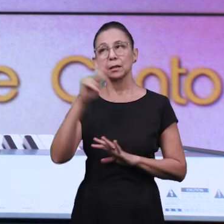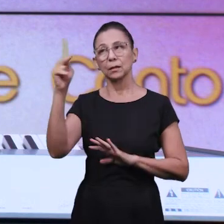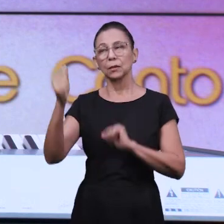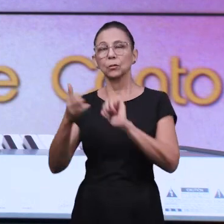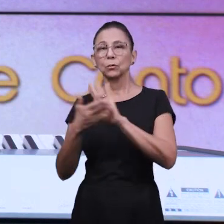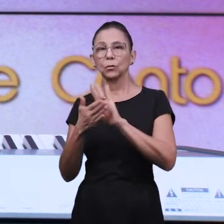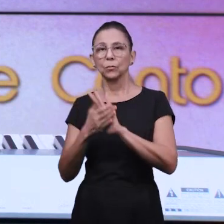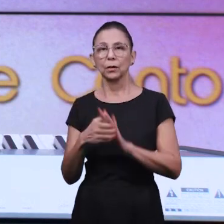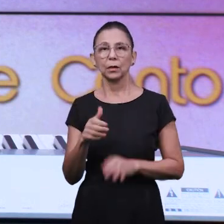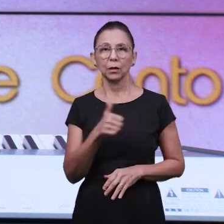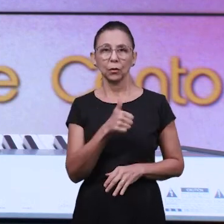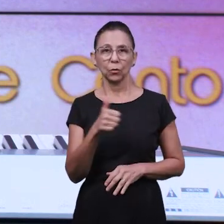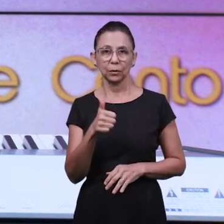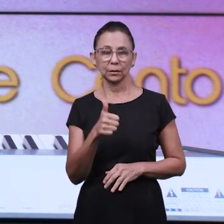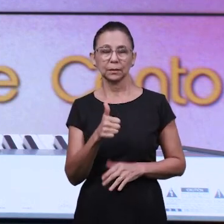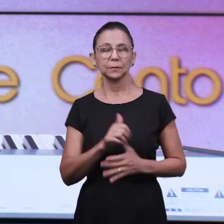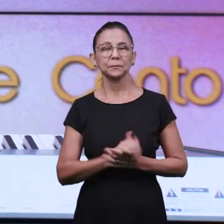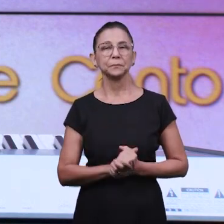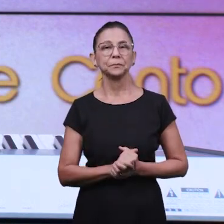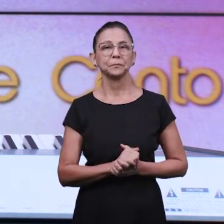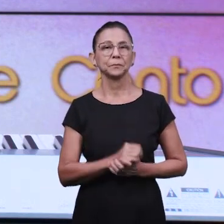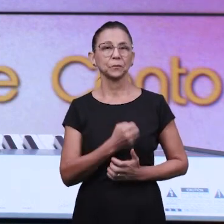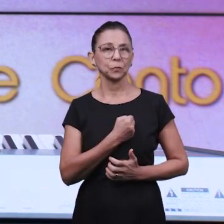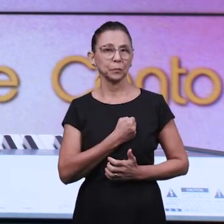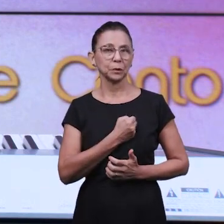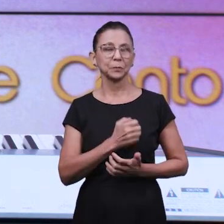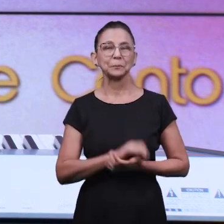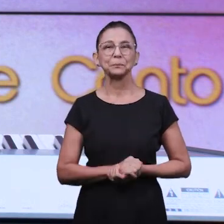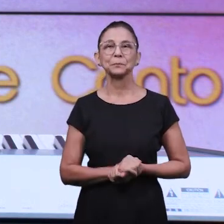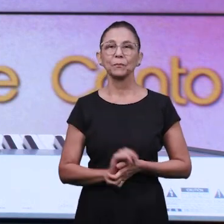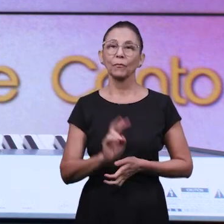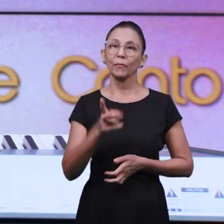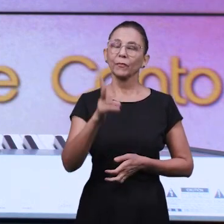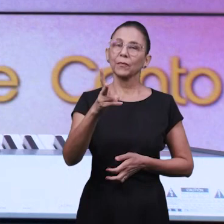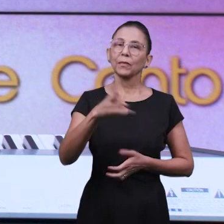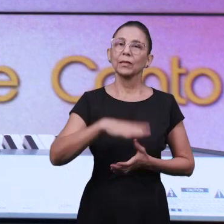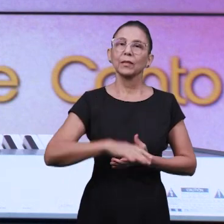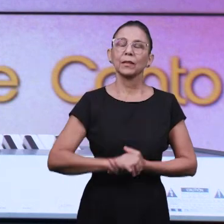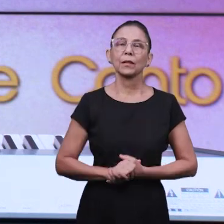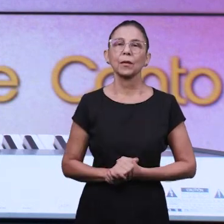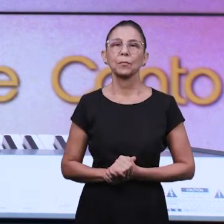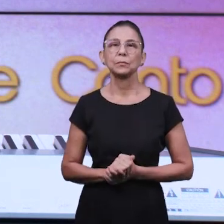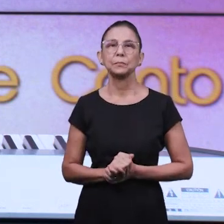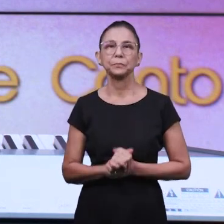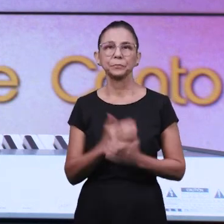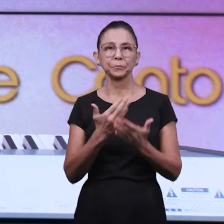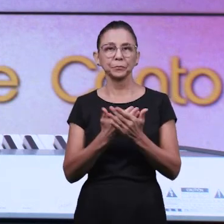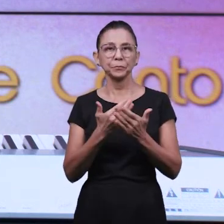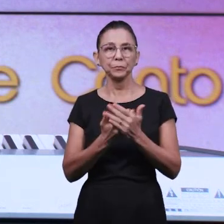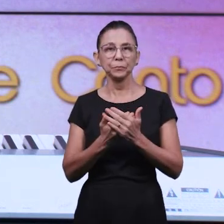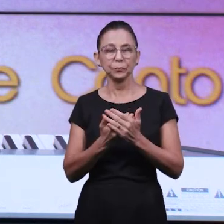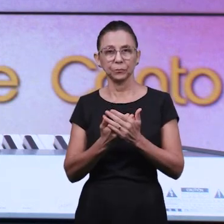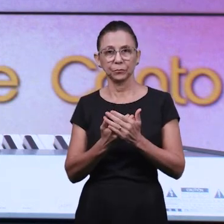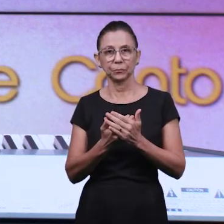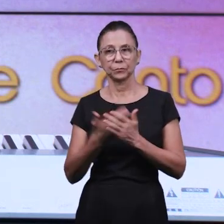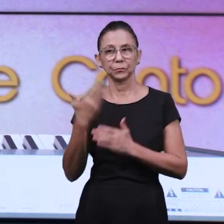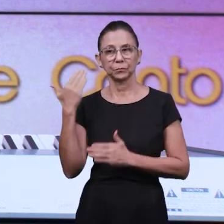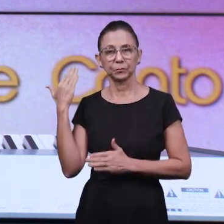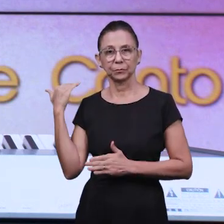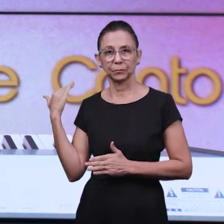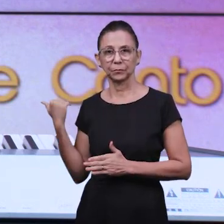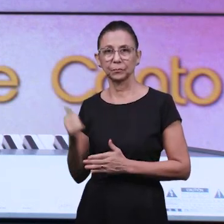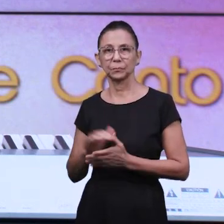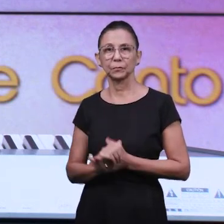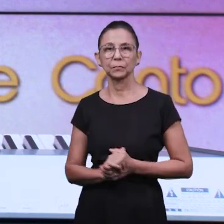é a 11ª aula e nós vamos dar continuidade ao estudo que desenvolvemos na aula anterior,